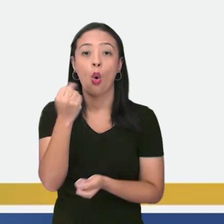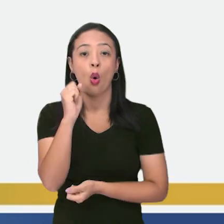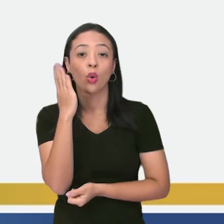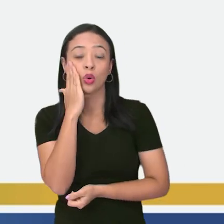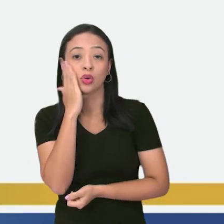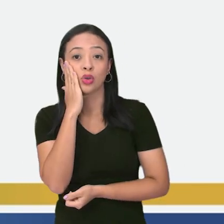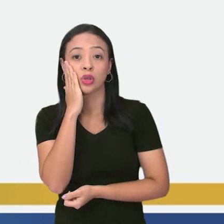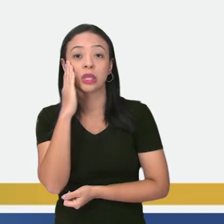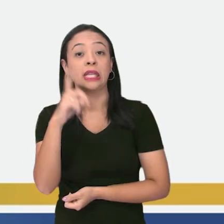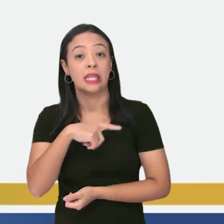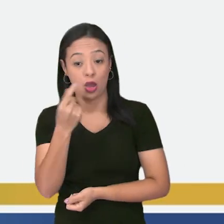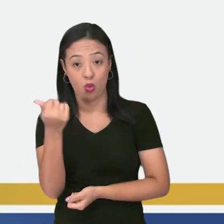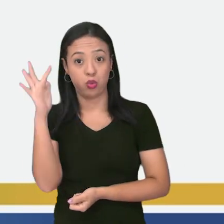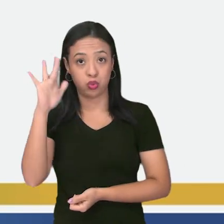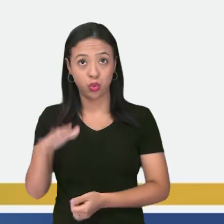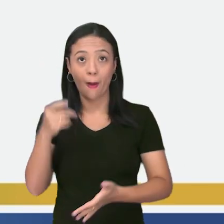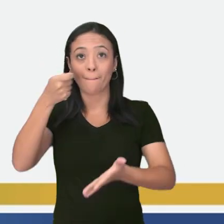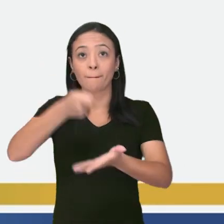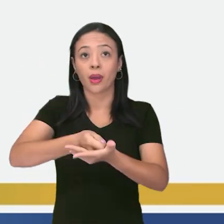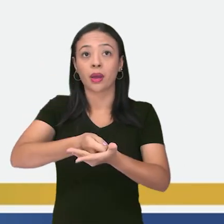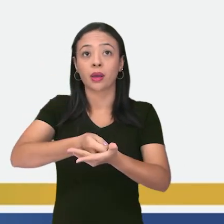promoção, irá pagar